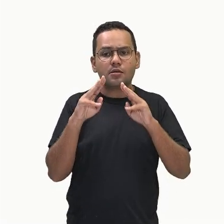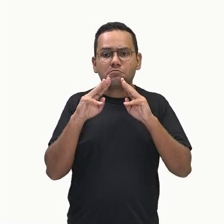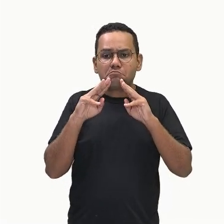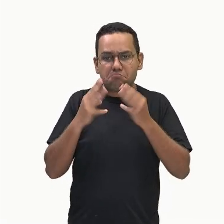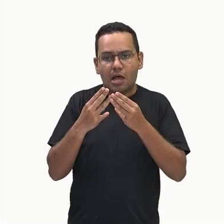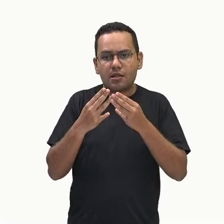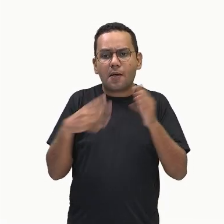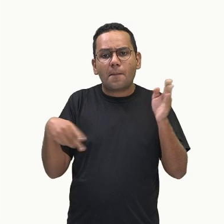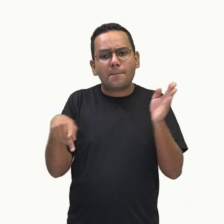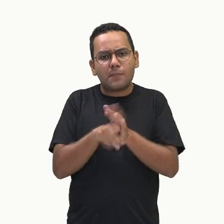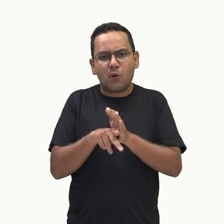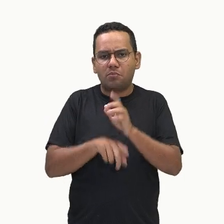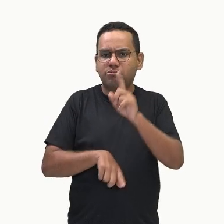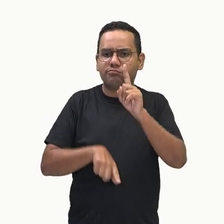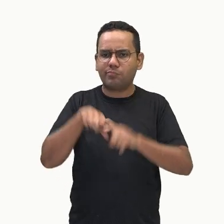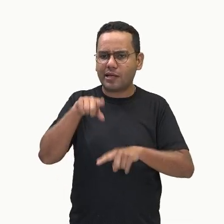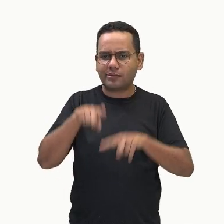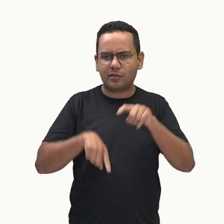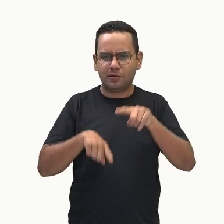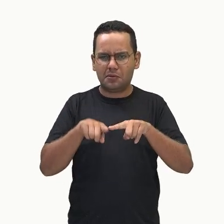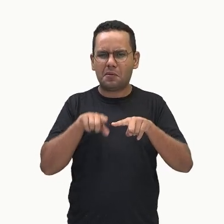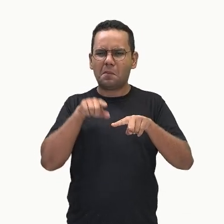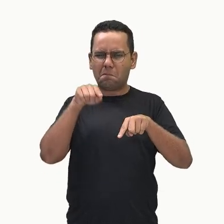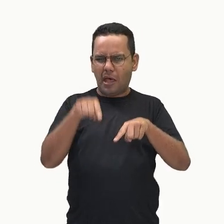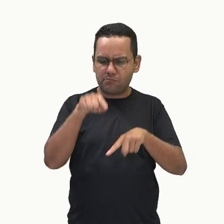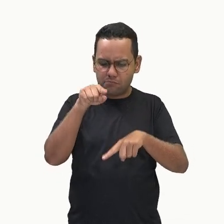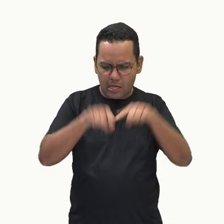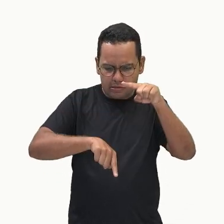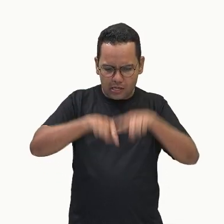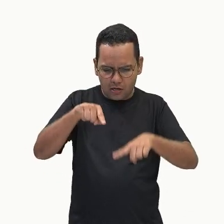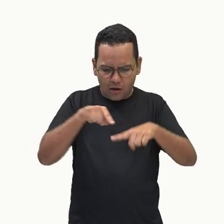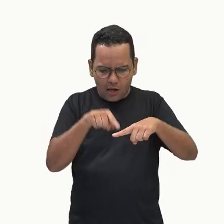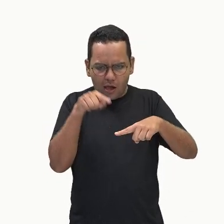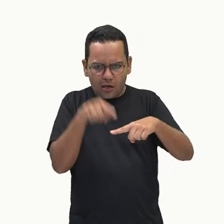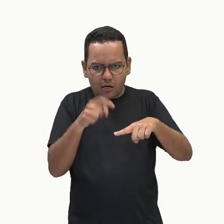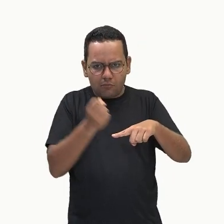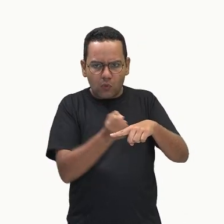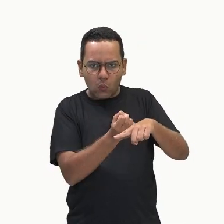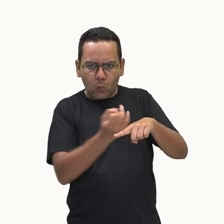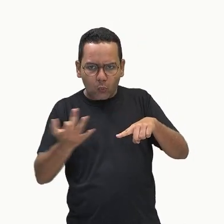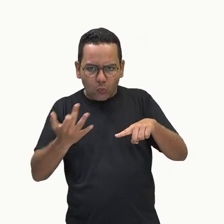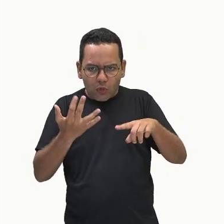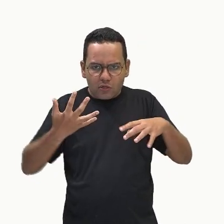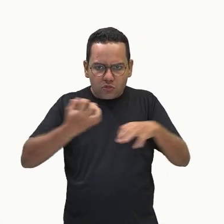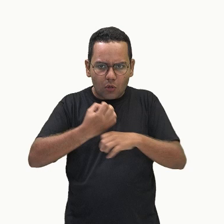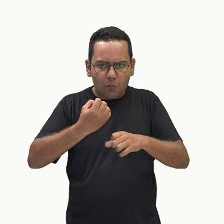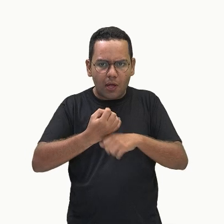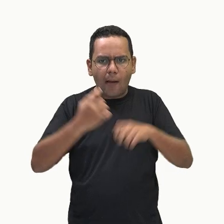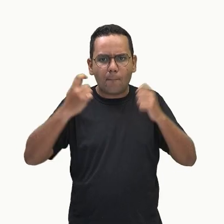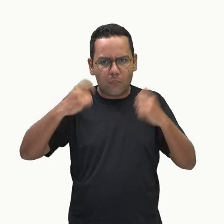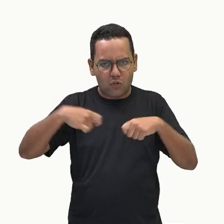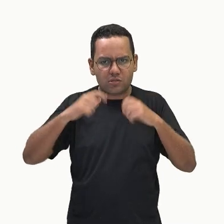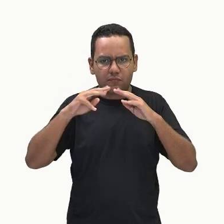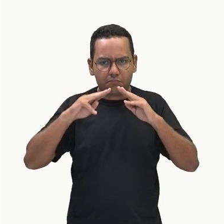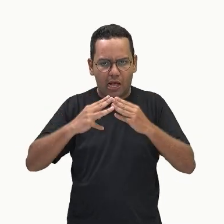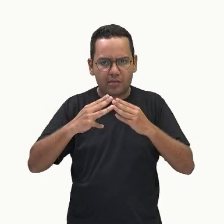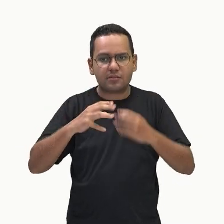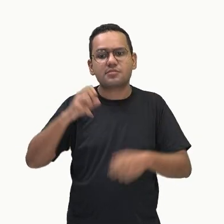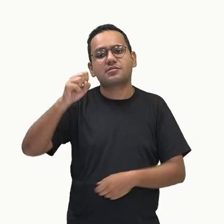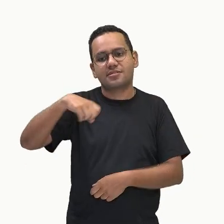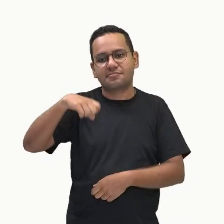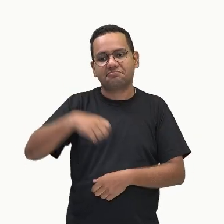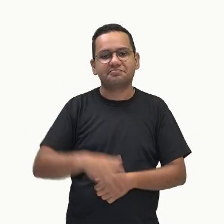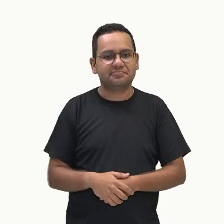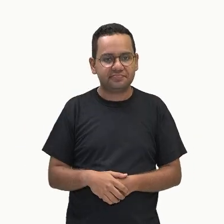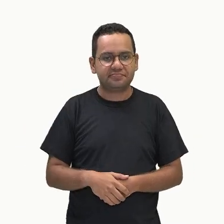objeto. Professor, então é possível medir a quantidade de matéria de um objeto? Claro que sim. É uma medida da inércia e